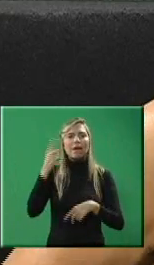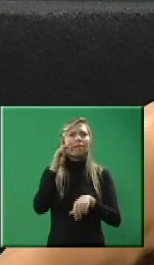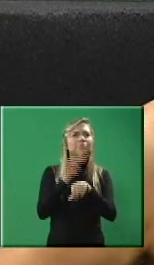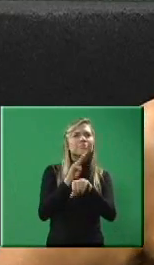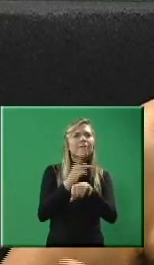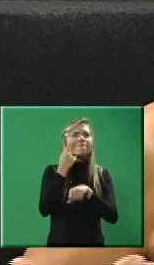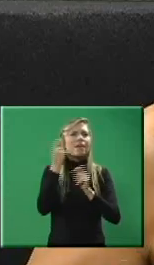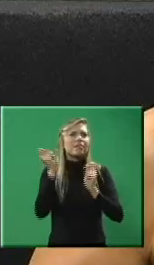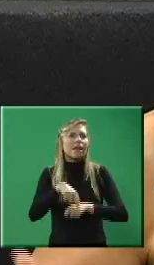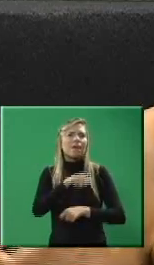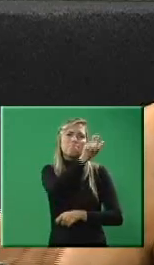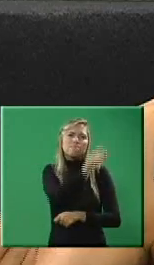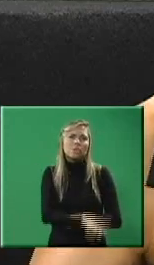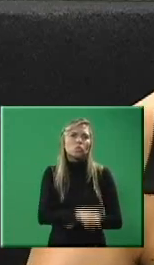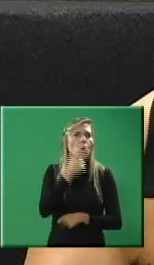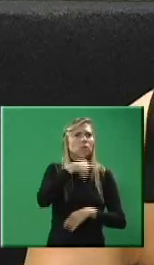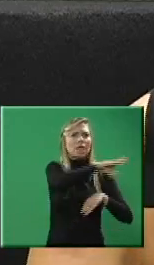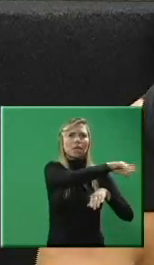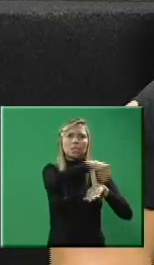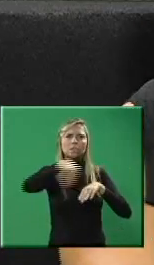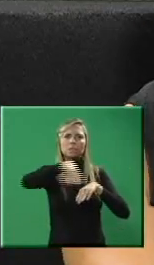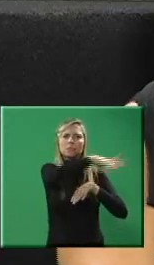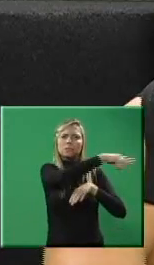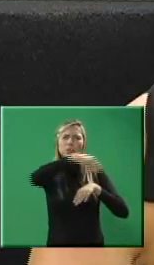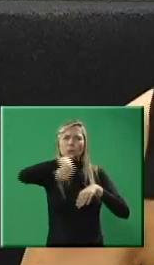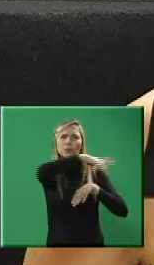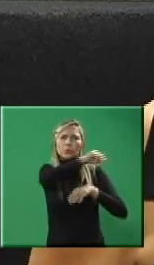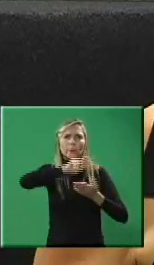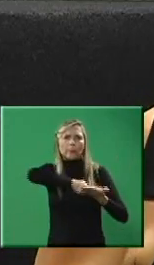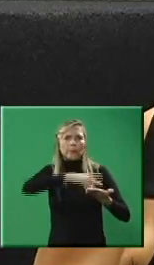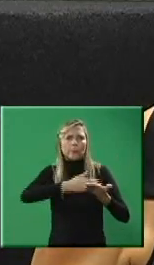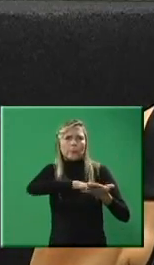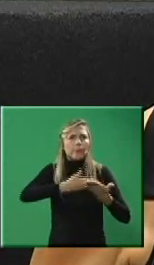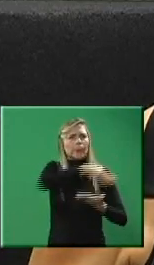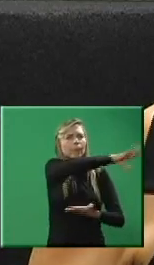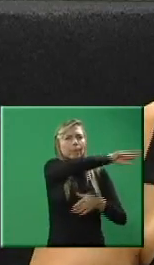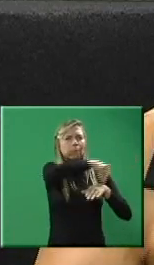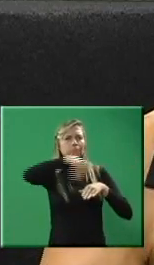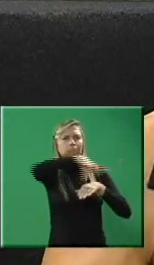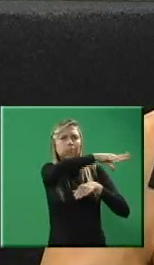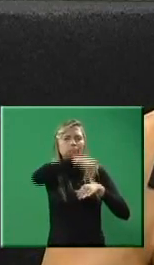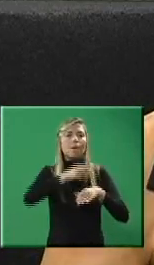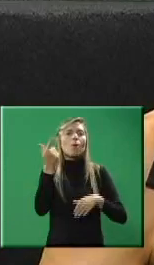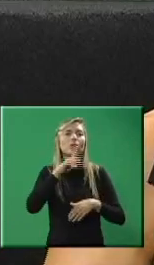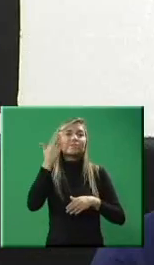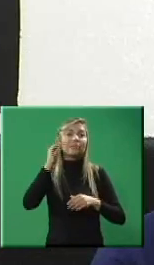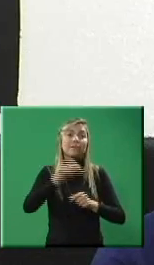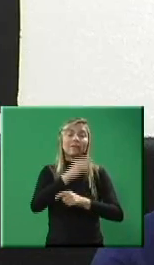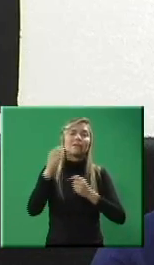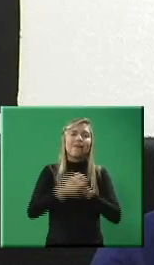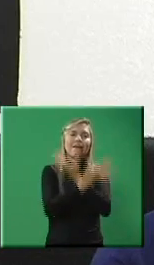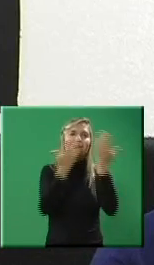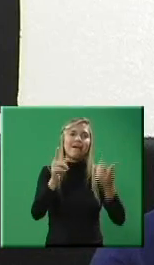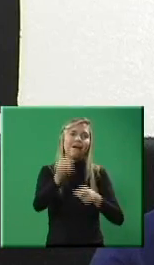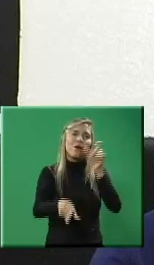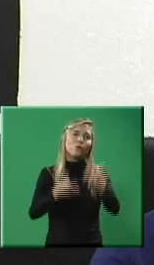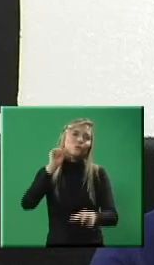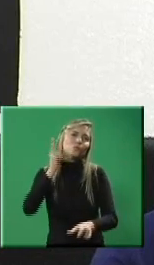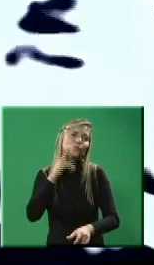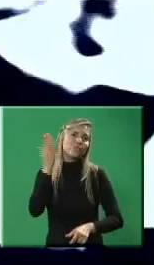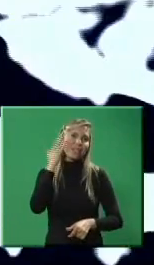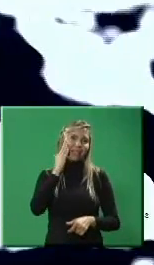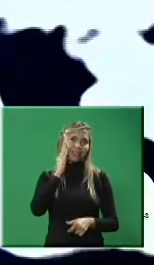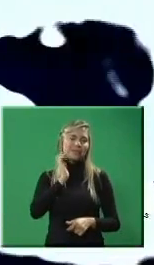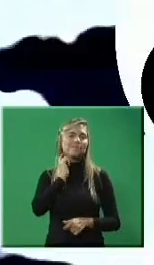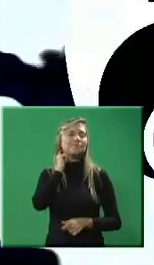A capacidade que você tem de mediar a linguagem, de levá-la a compreender o máximo possível daquilo que ele